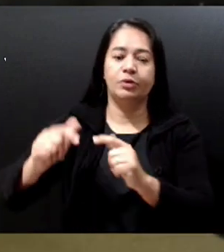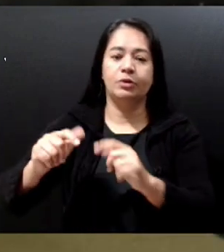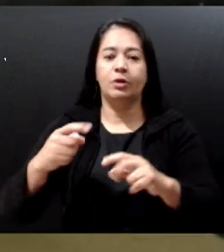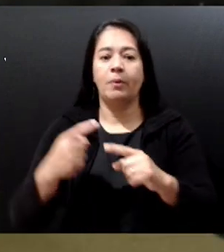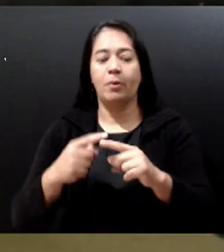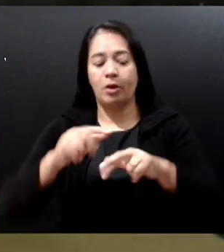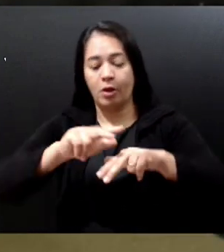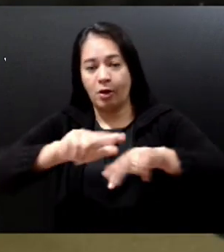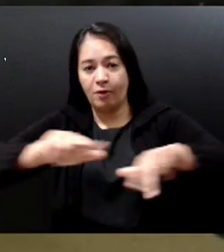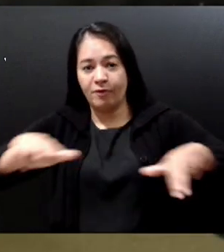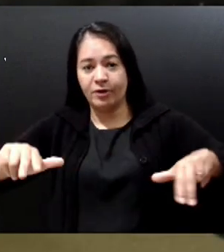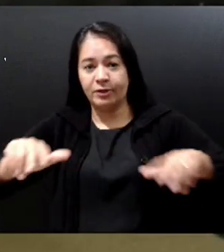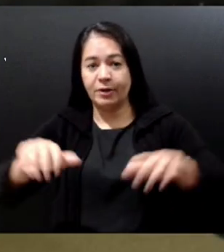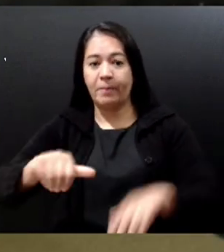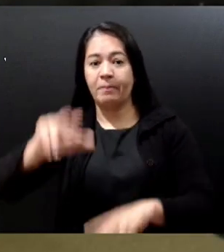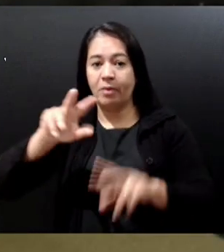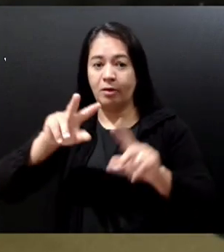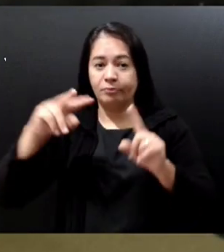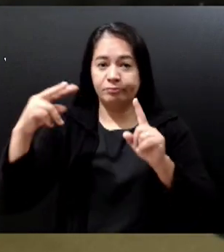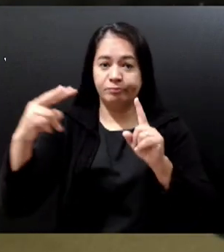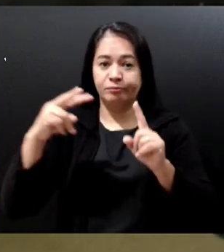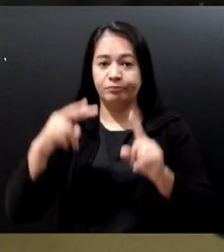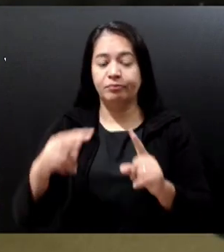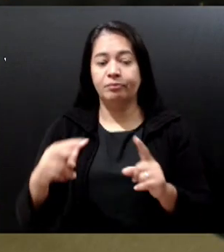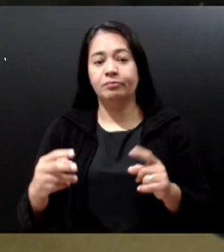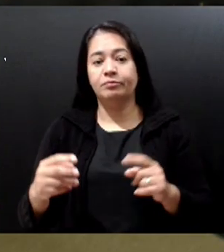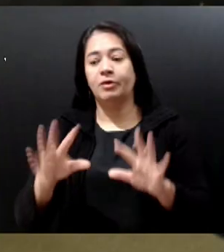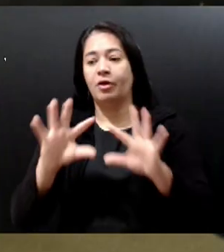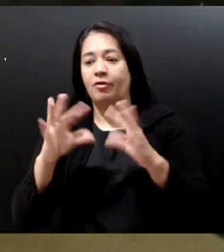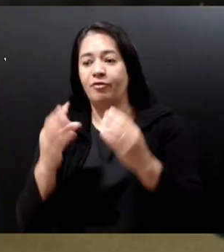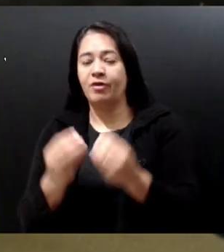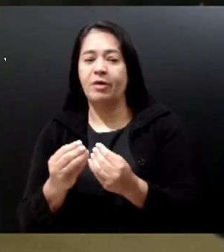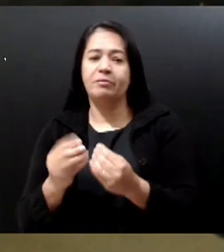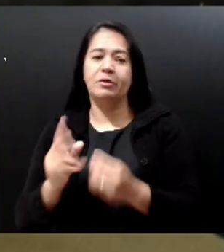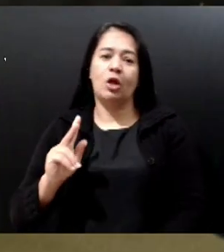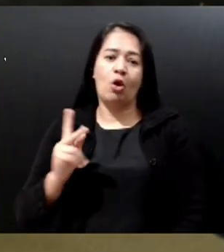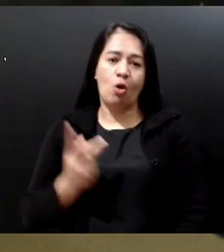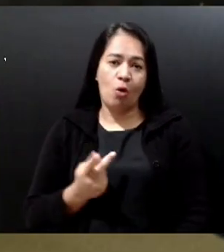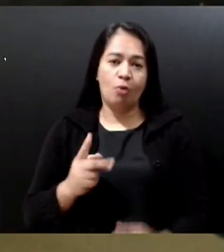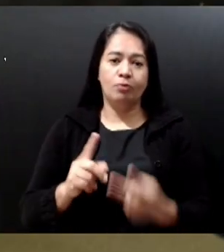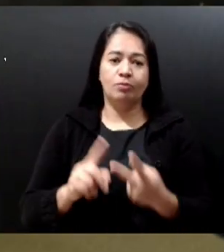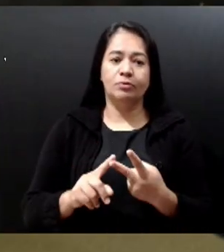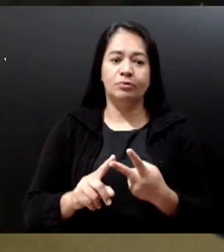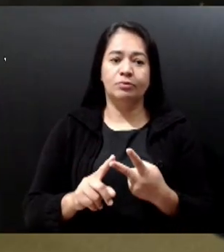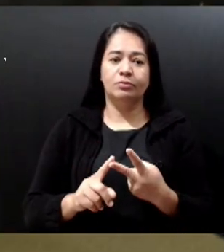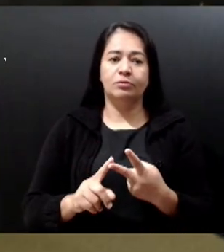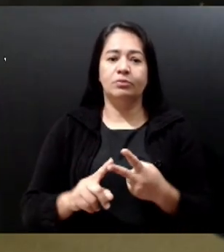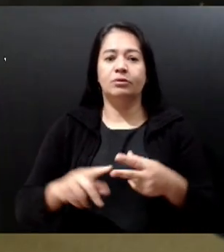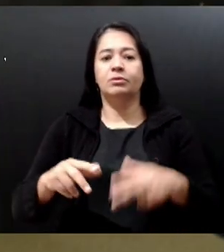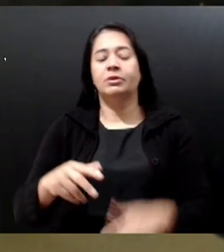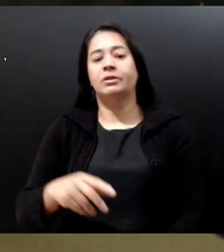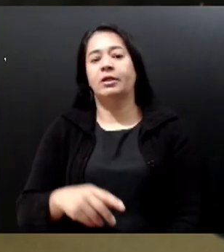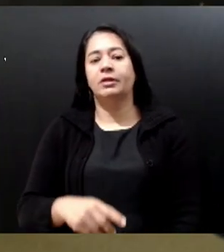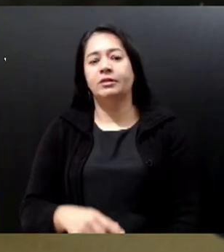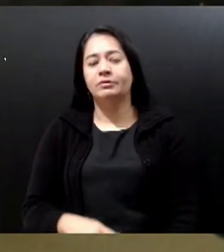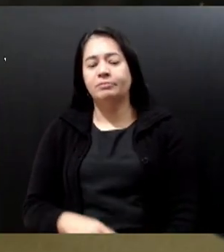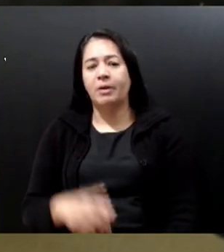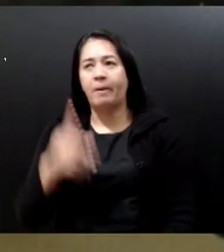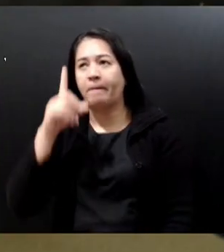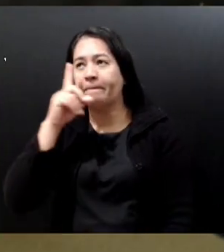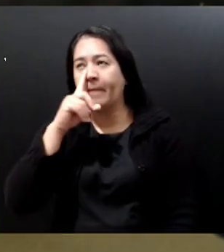e reconhecida. Famílias homoafetivas, monoparentais, pluriparentais e outras formações